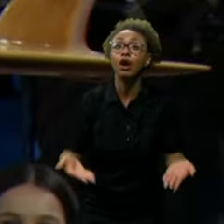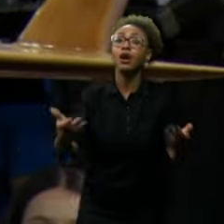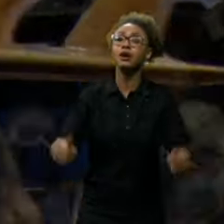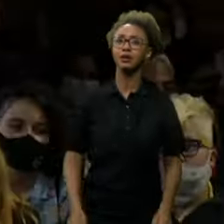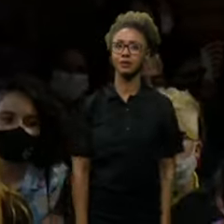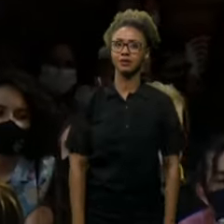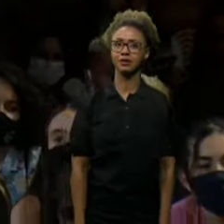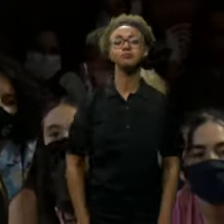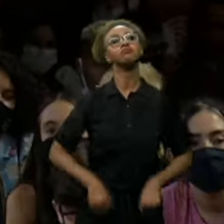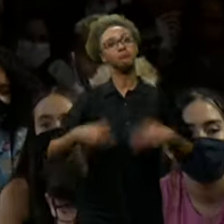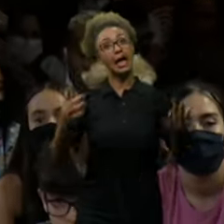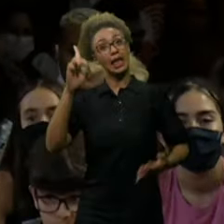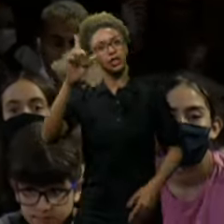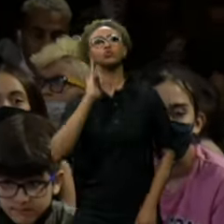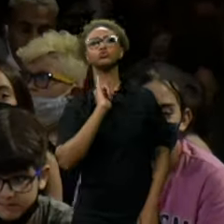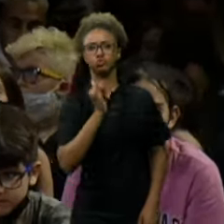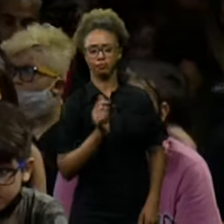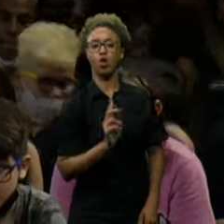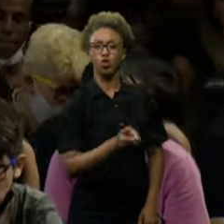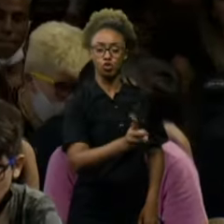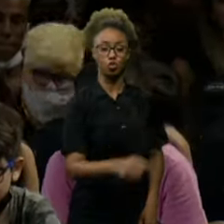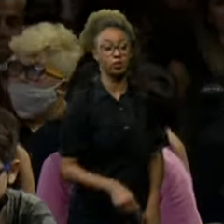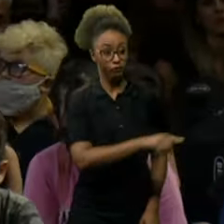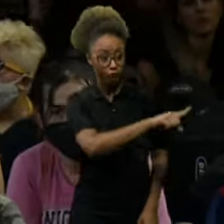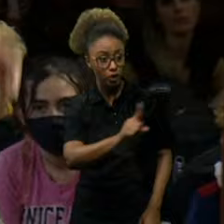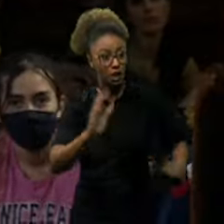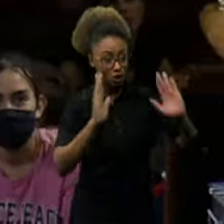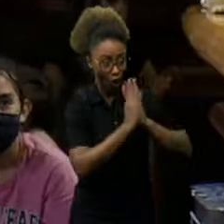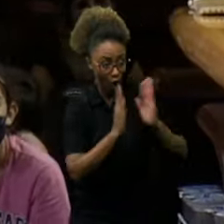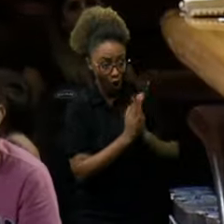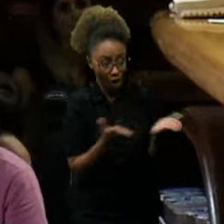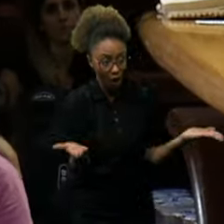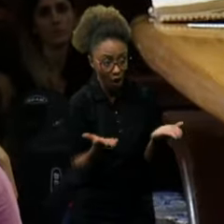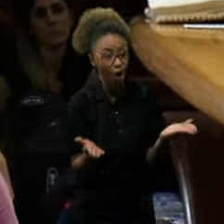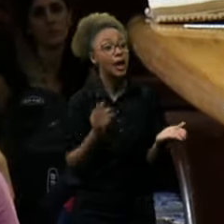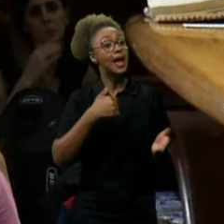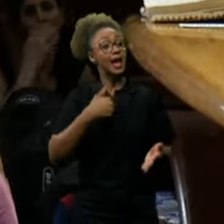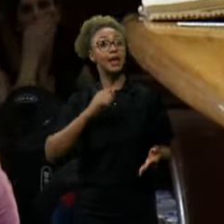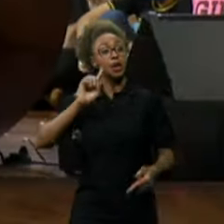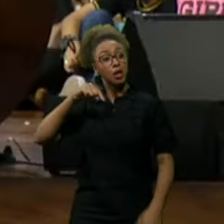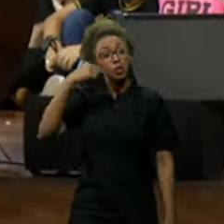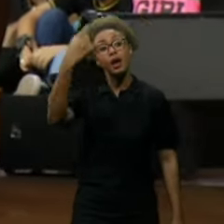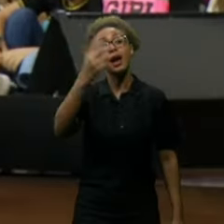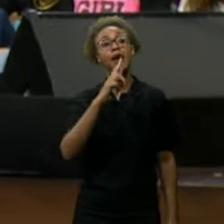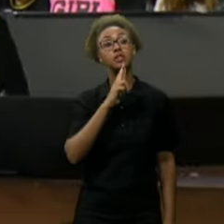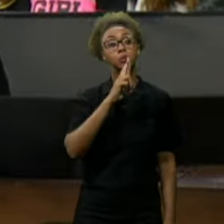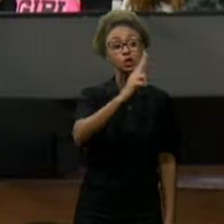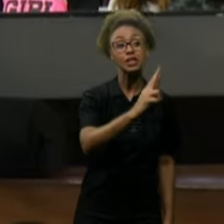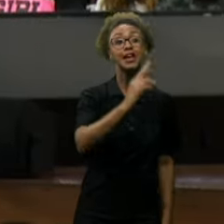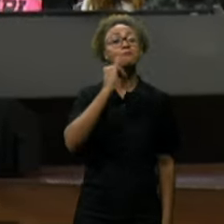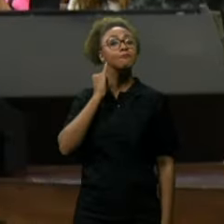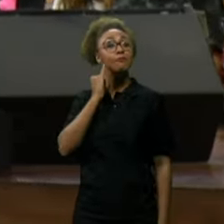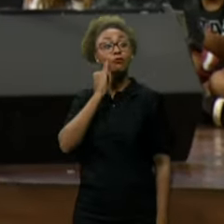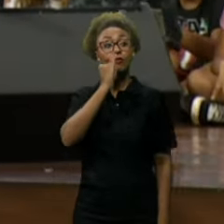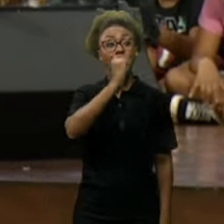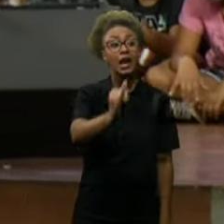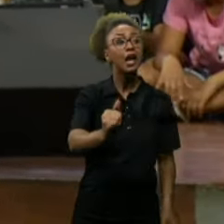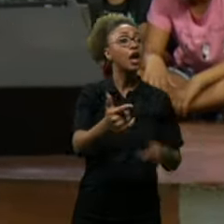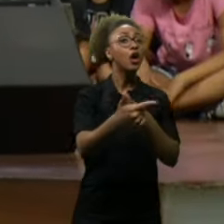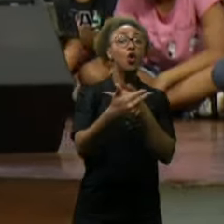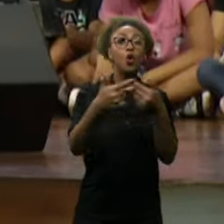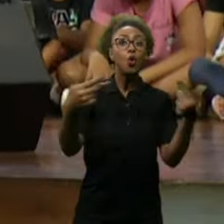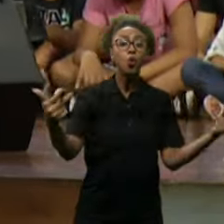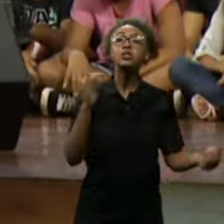aí ele continua clama a mim e responder-te-ei e anunciar-te-ei